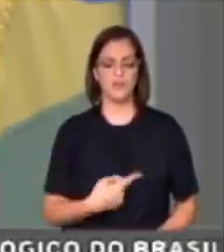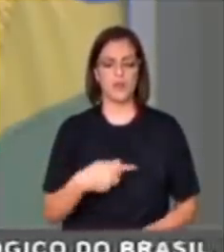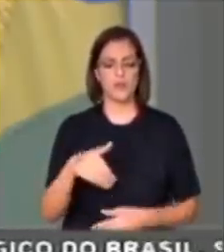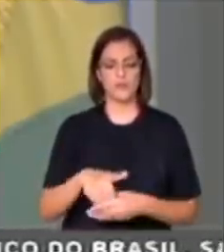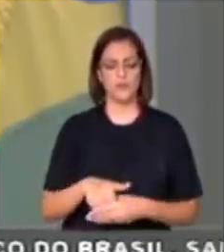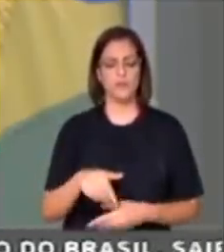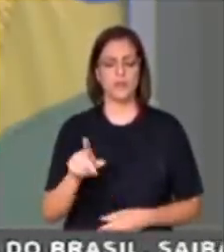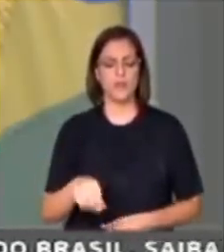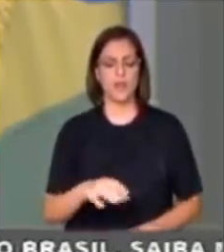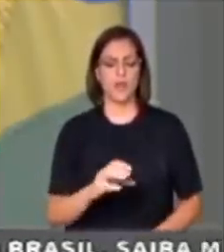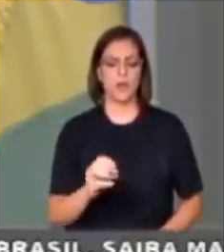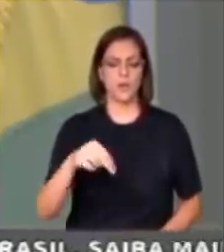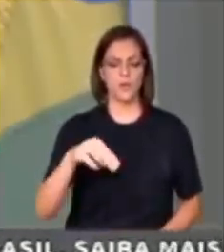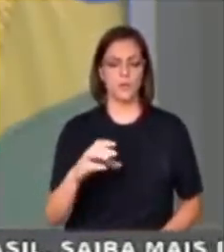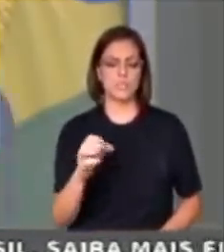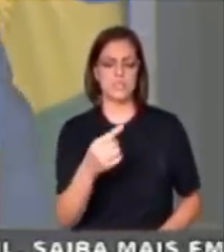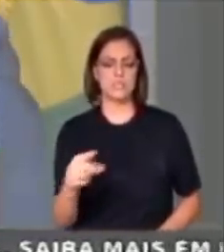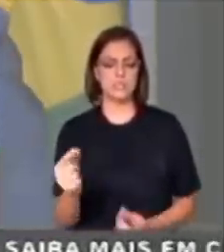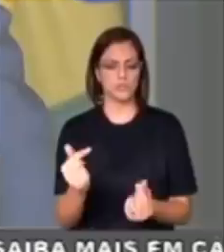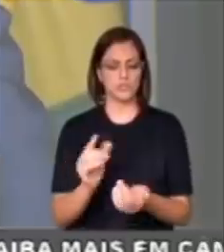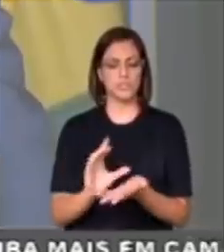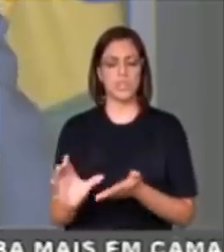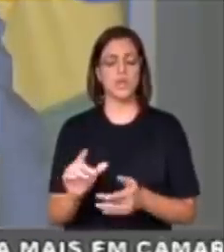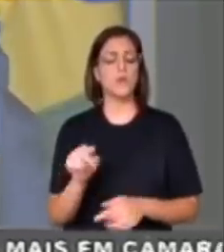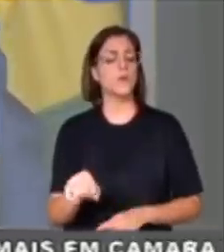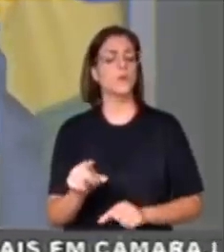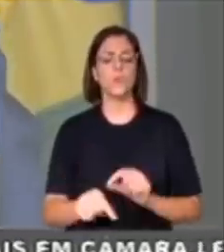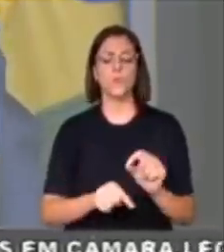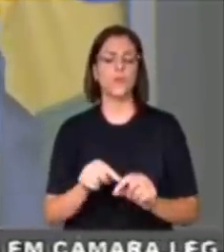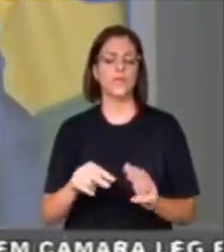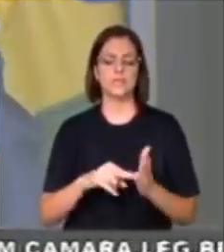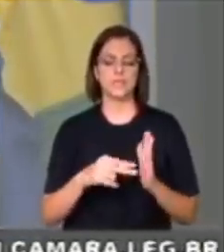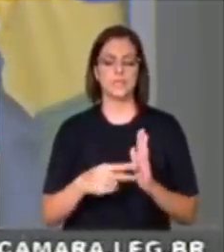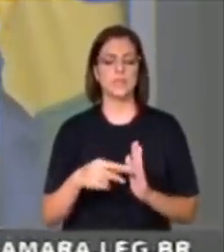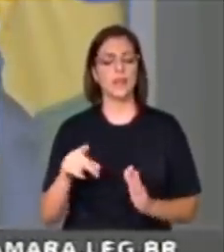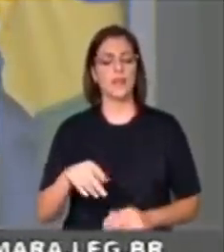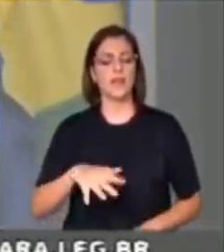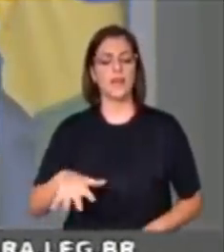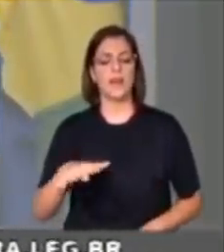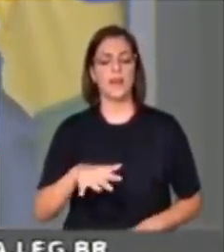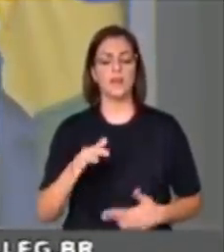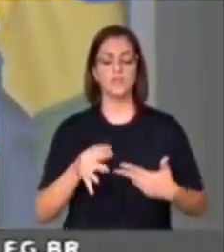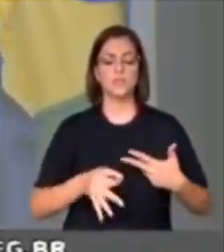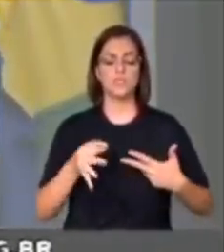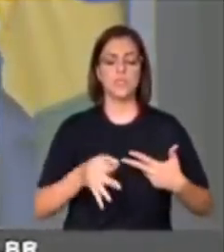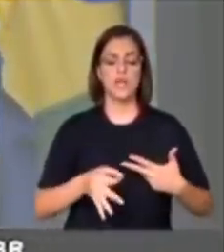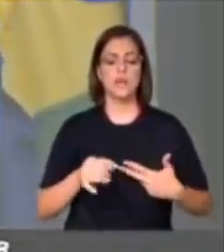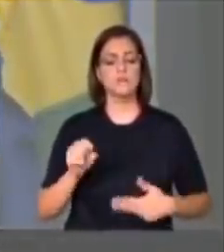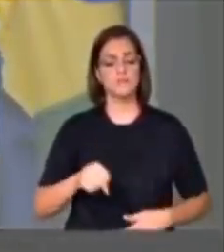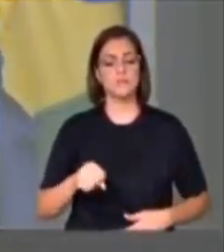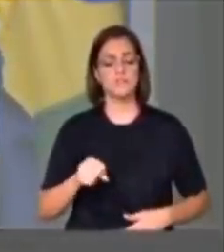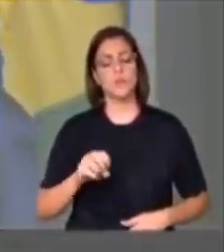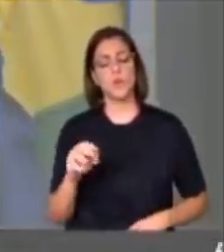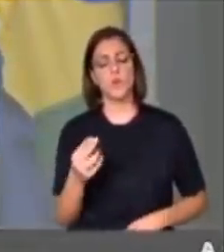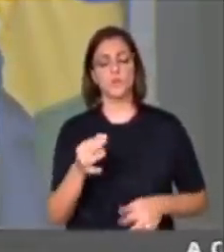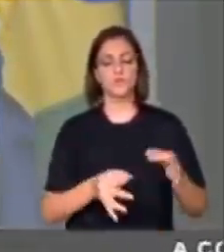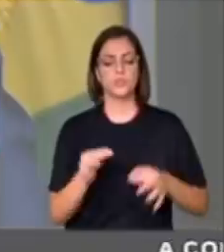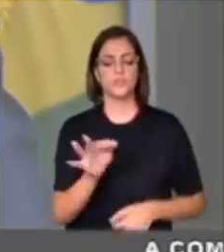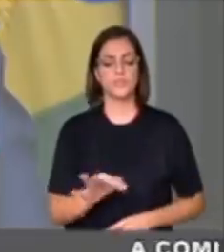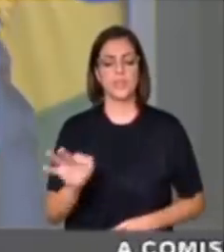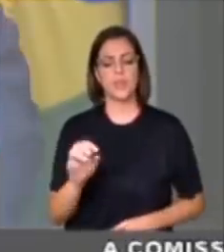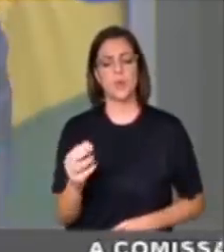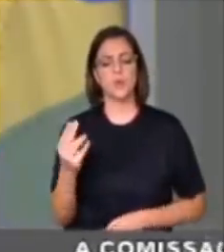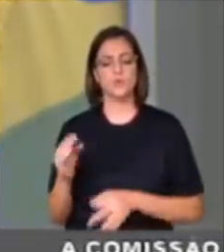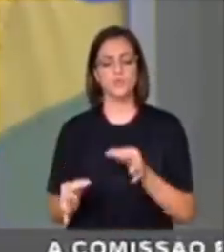da concessão de crédito que nós vamos votar, dizem respeito ao Poder Judiciário, dizem respeito ou à Justiça Federal, ou à Justiça